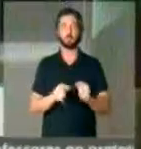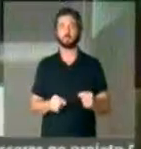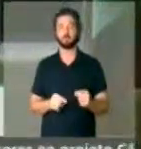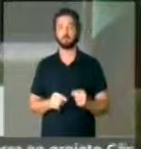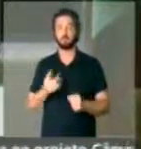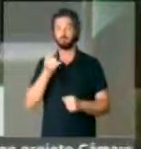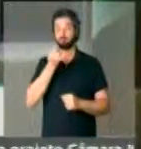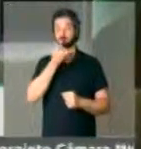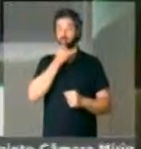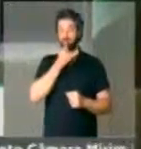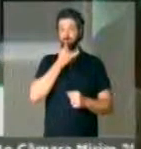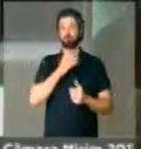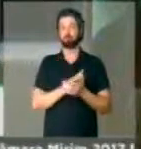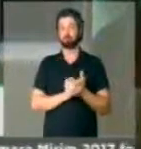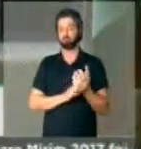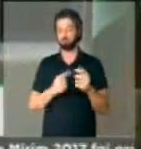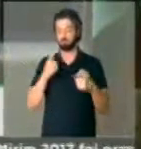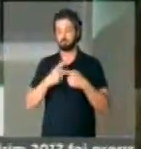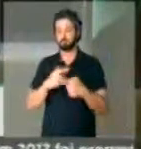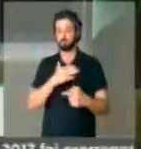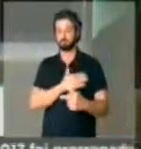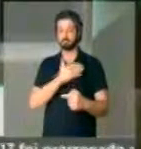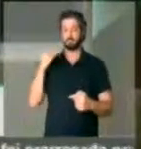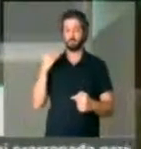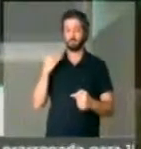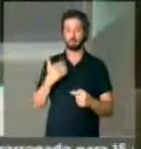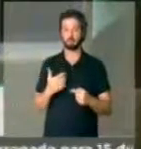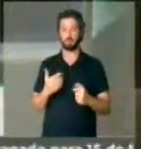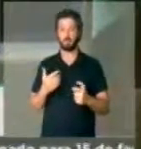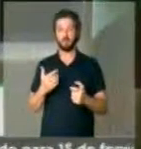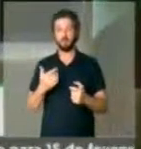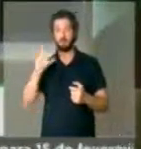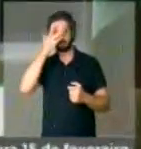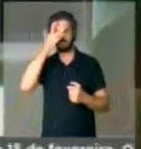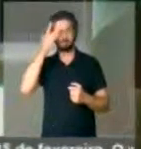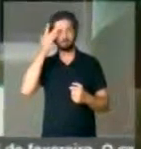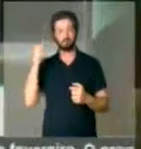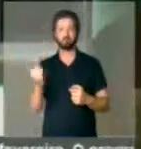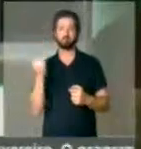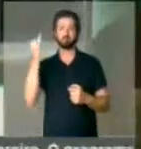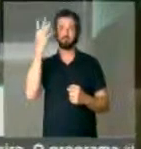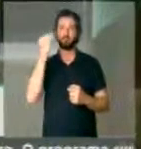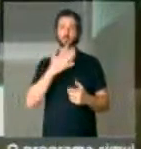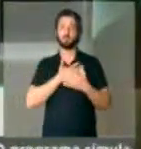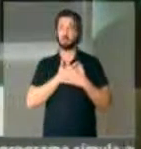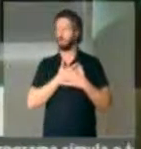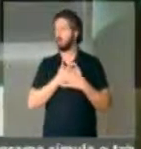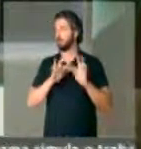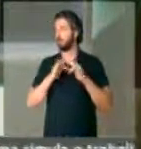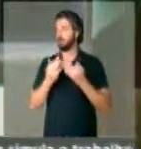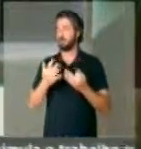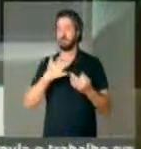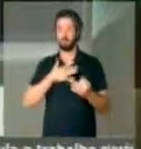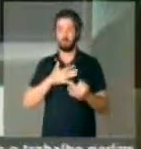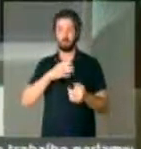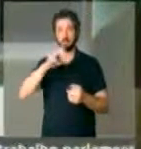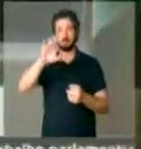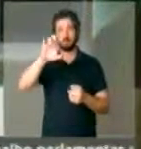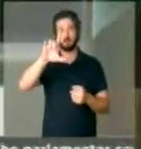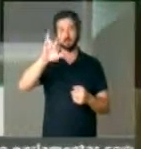com tristeza, o falecimento de uma pessoa muito importante para mim e para minha família, que é o